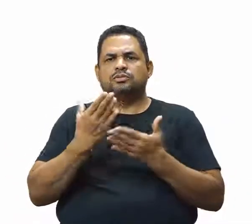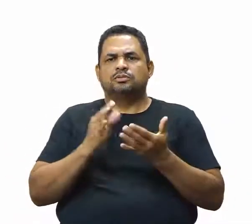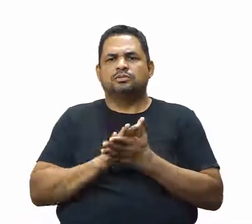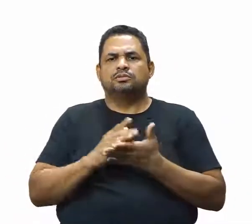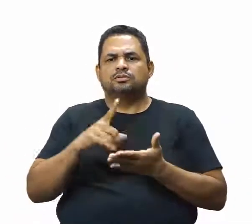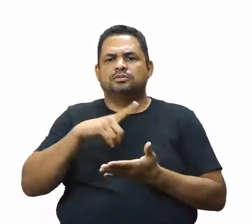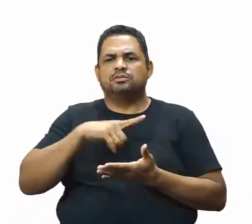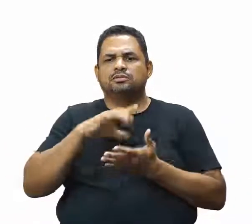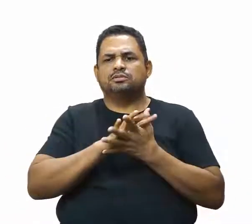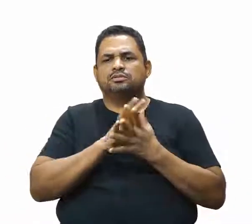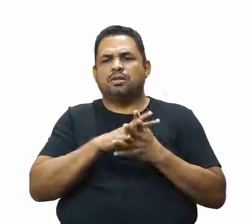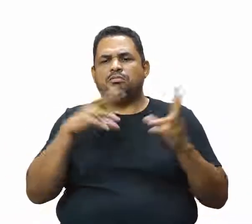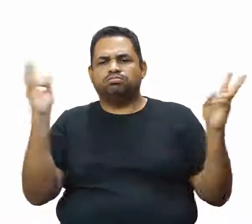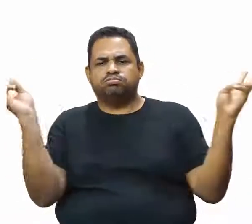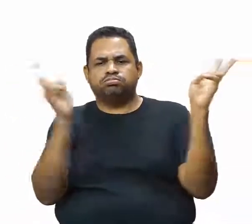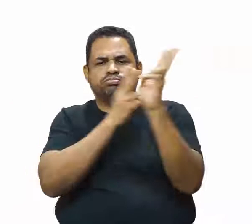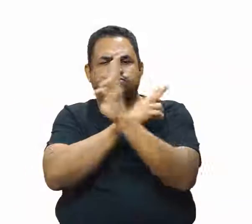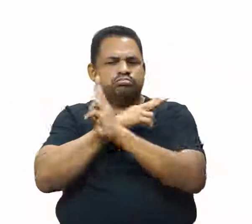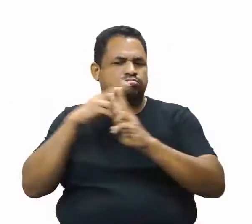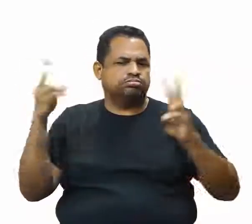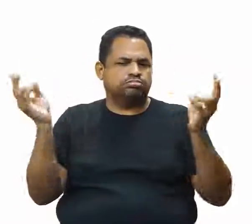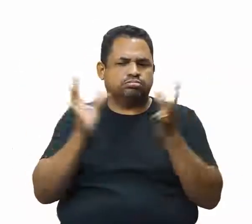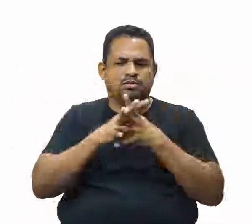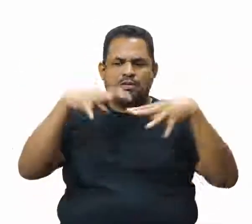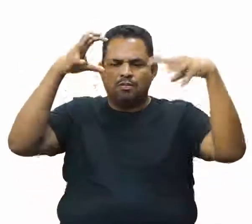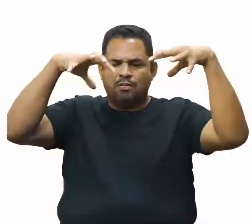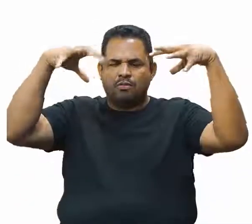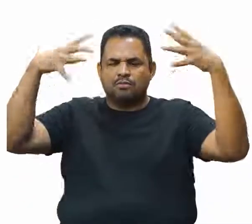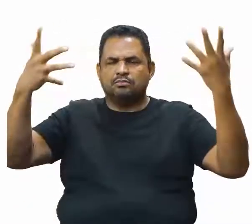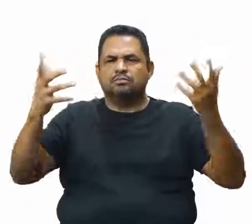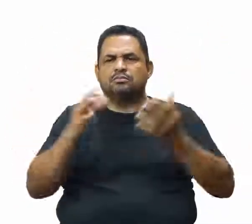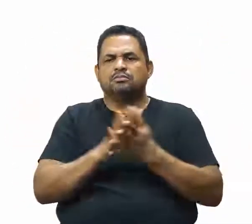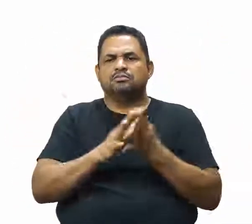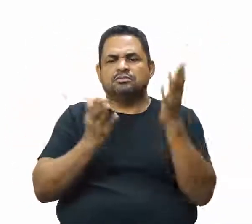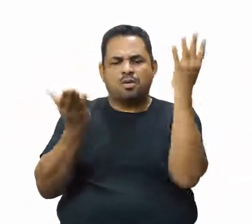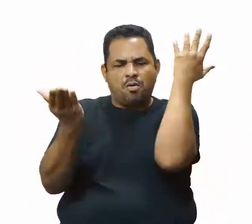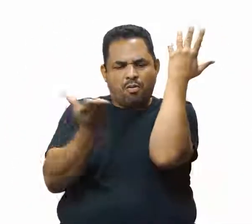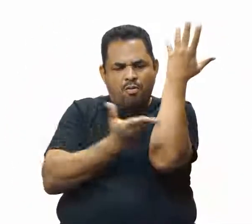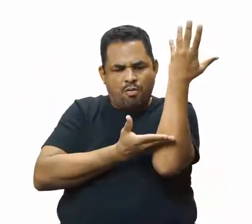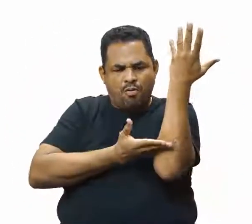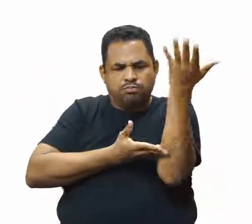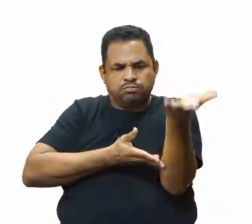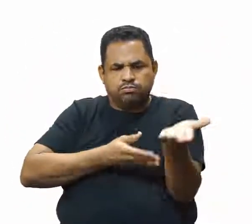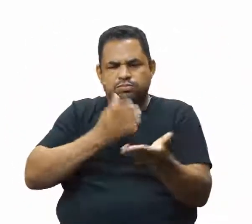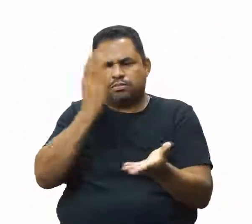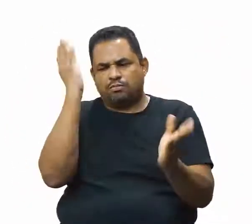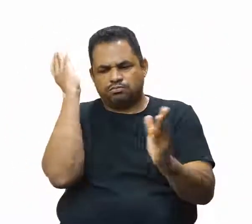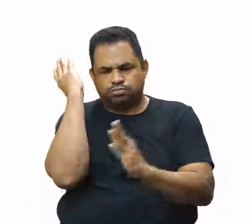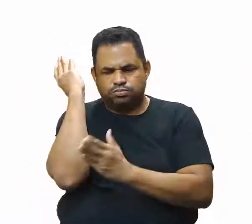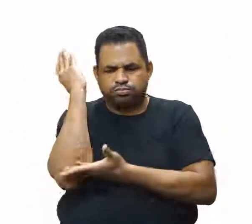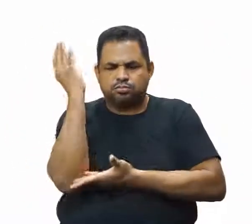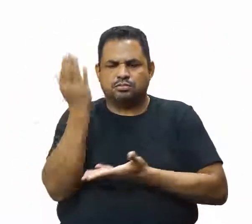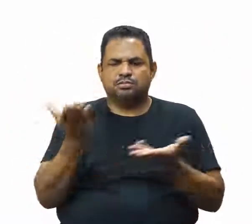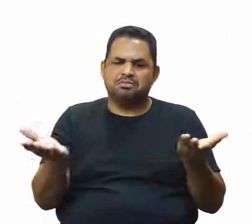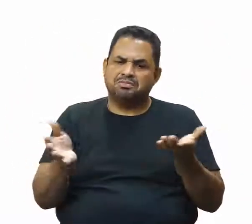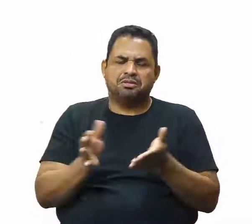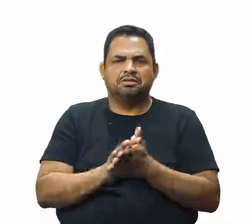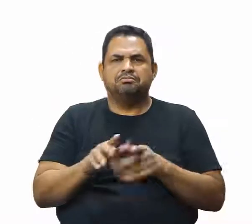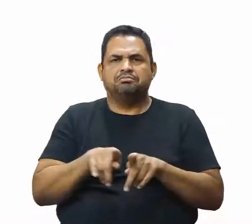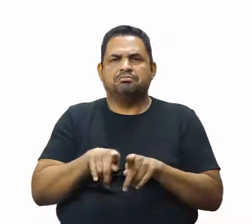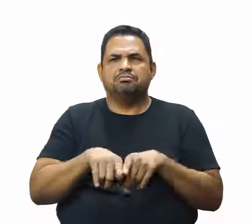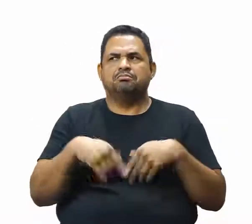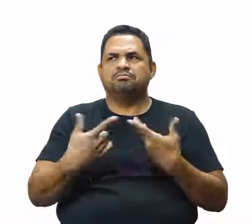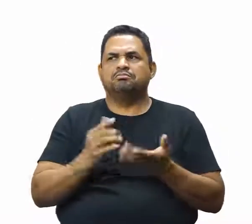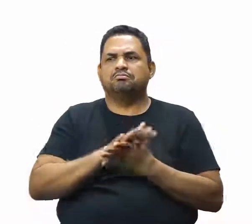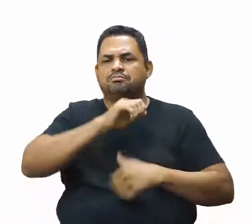efeito de tempestades e chuvas, e troncos que são derrubados em atividades naturais,